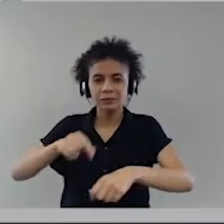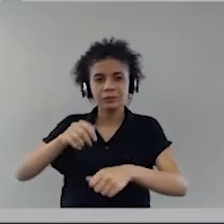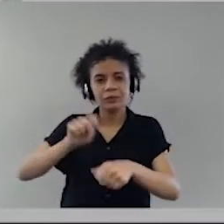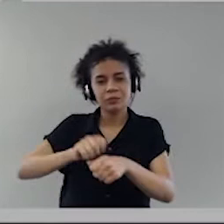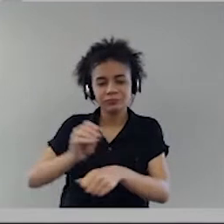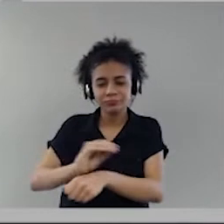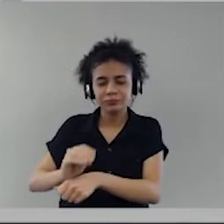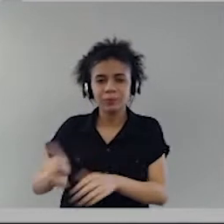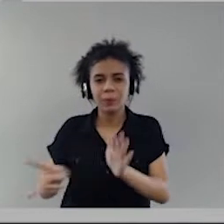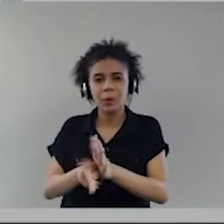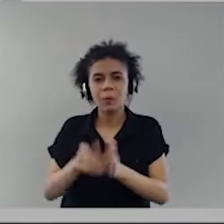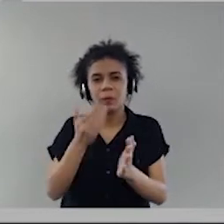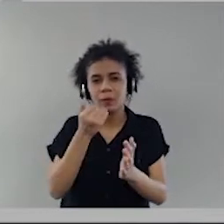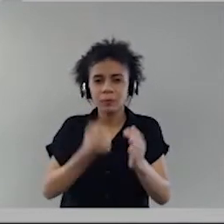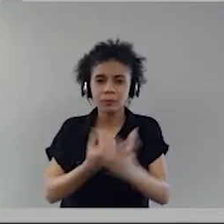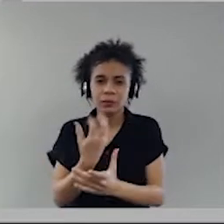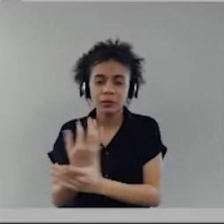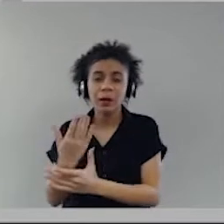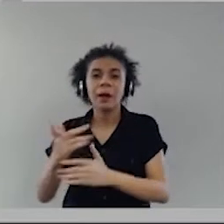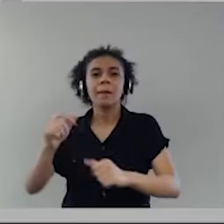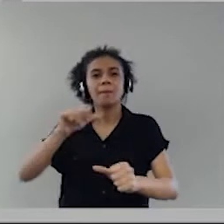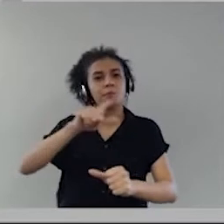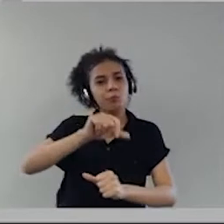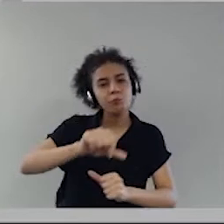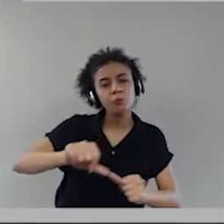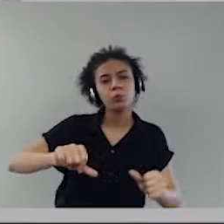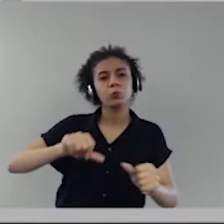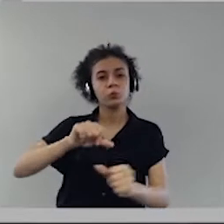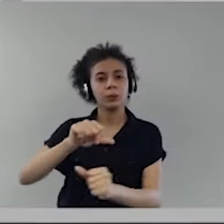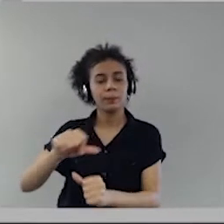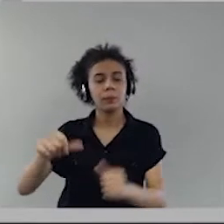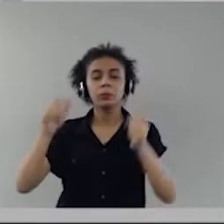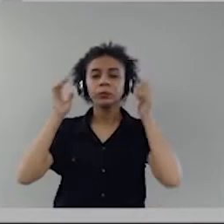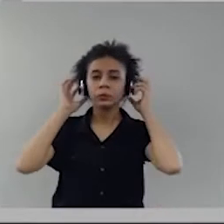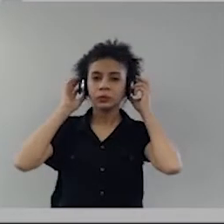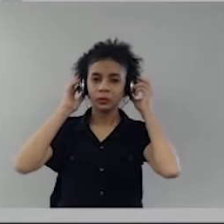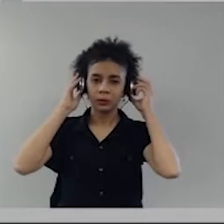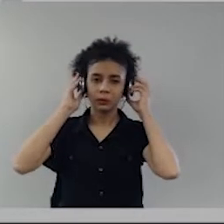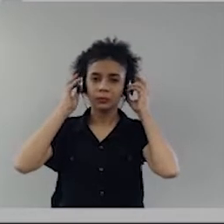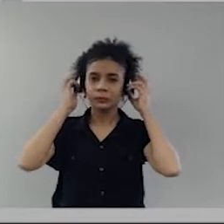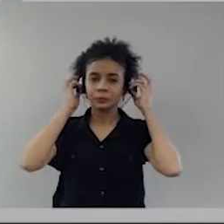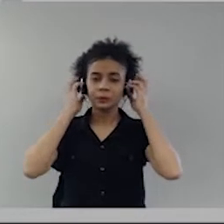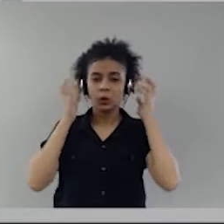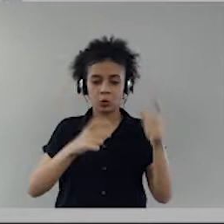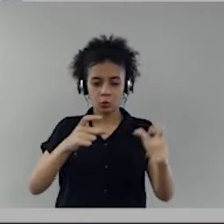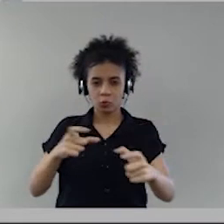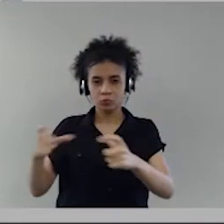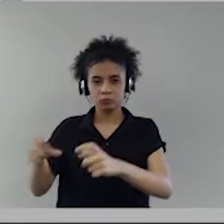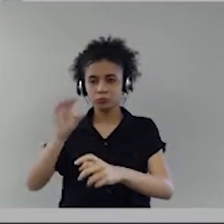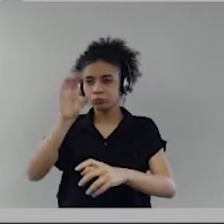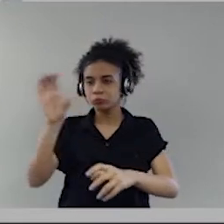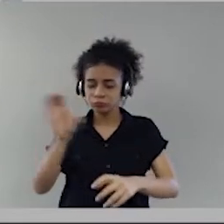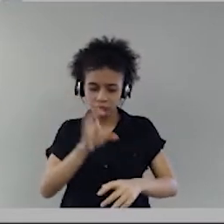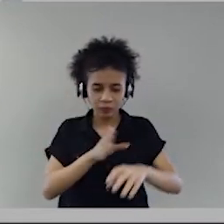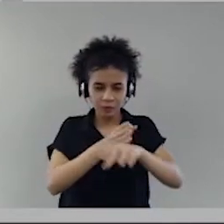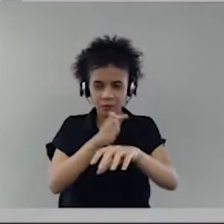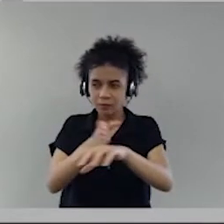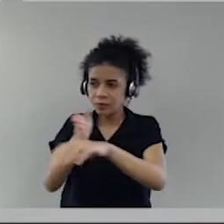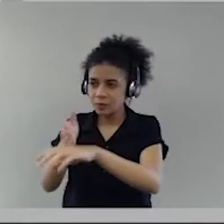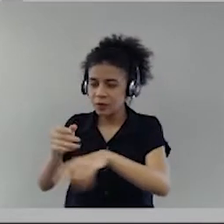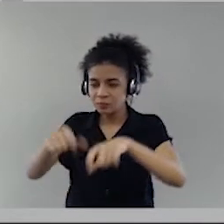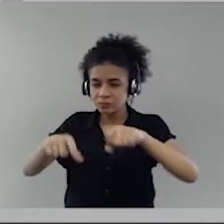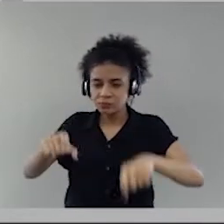próprios alimentos. Então, cada vez que ele vai mudando de sua localização